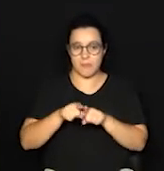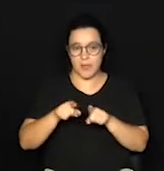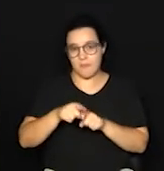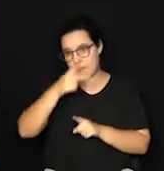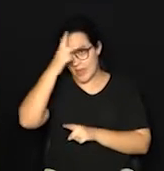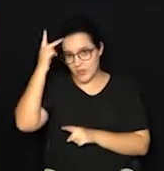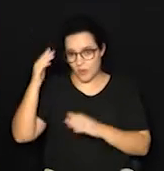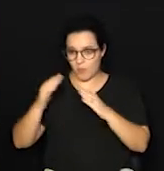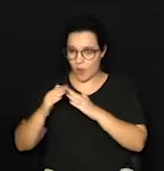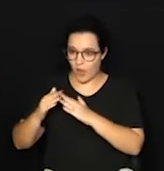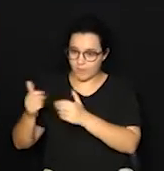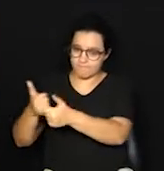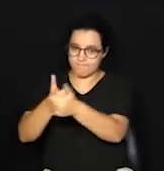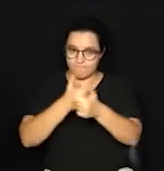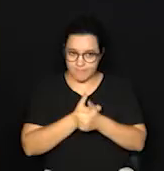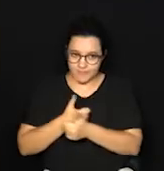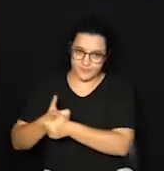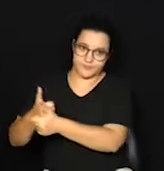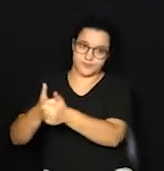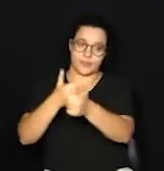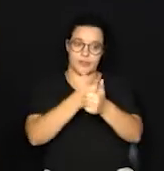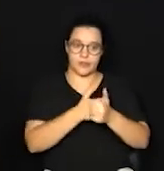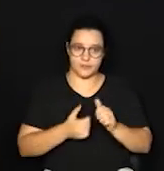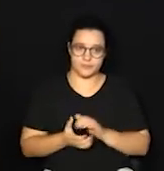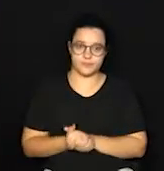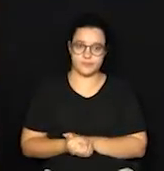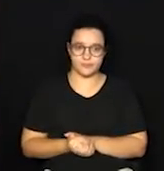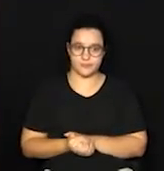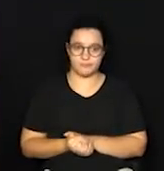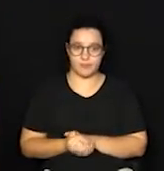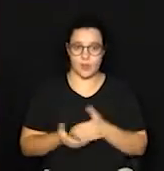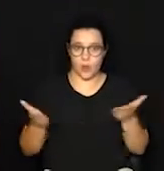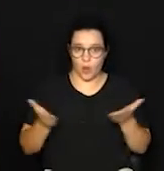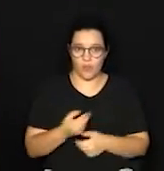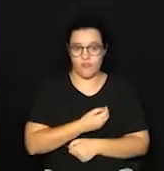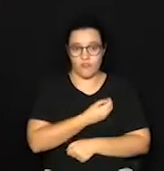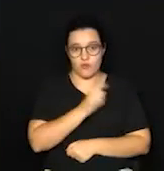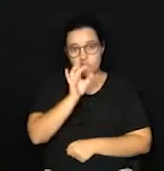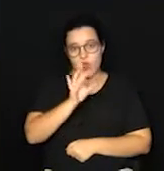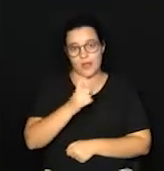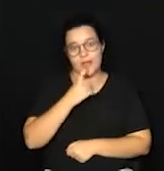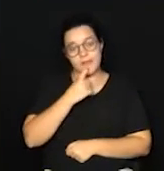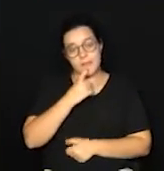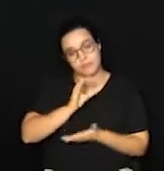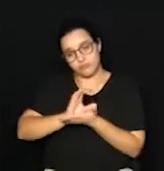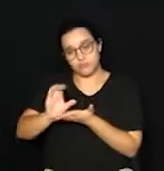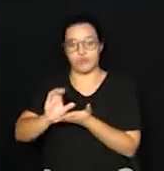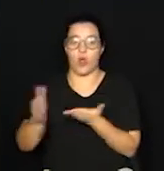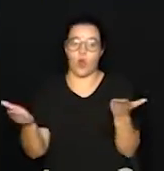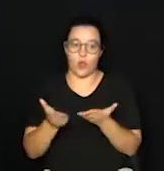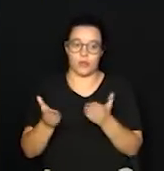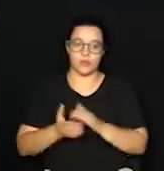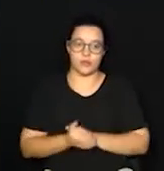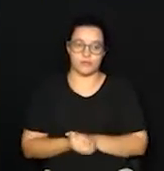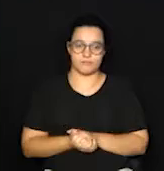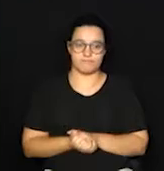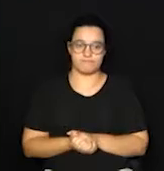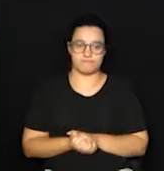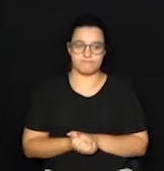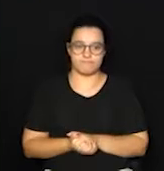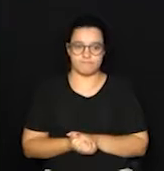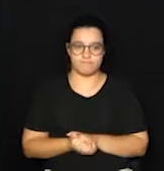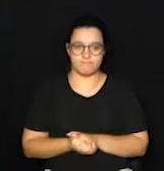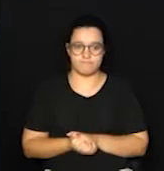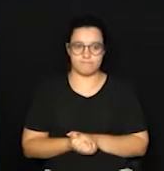nesse momento, é um custo arcado pela cidade. E a antiga unidade do